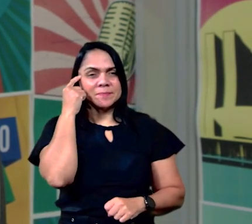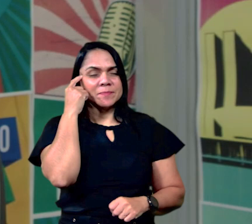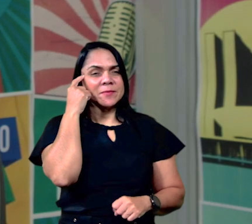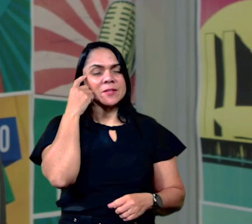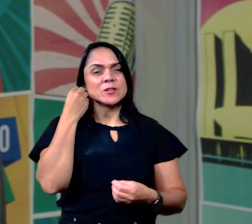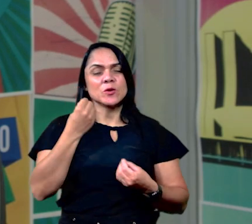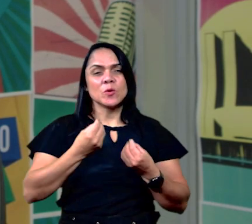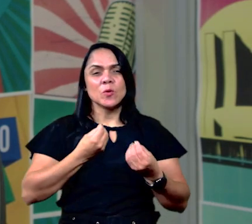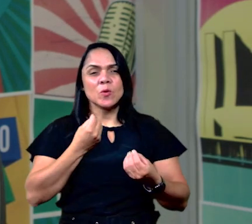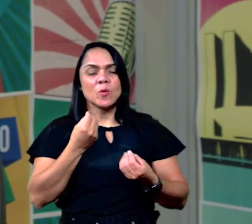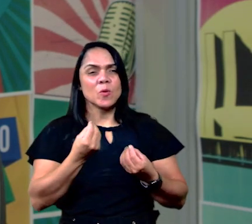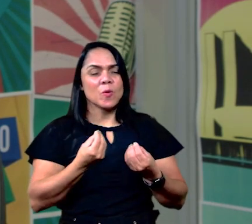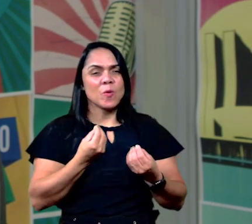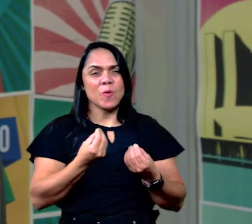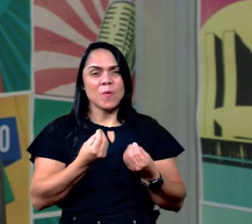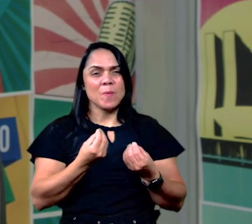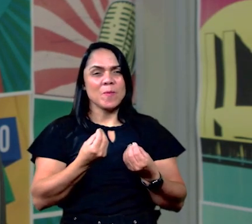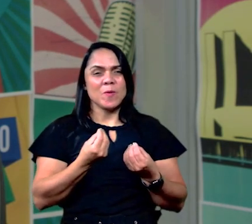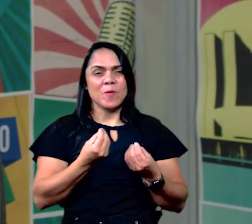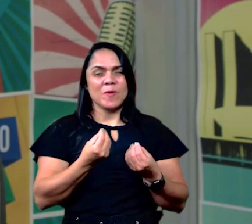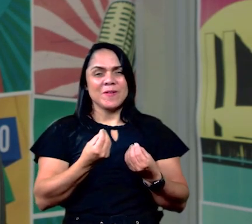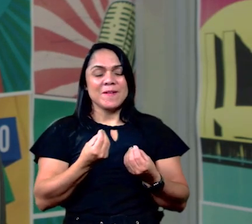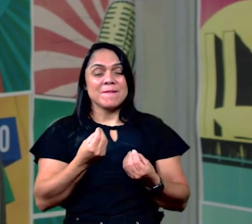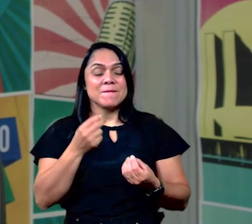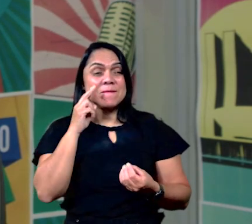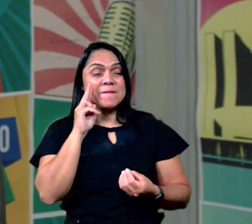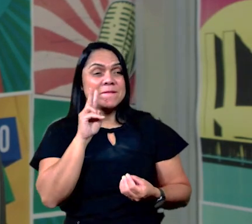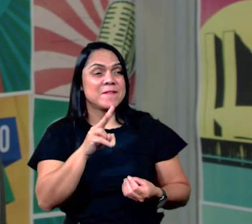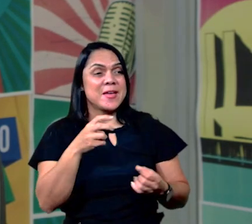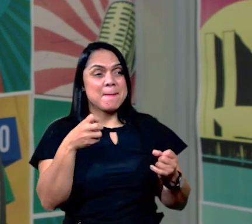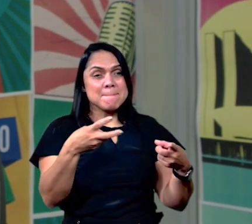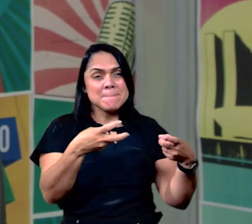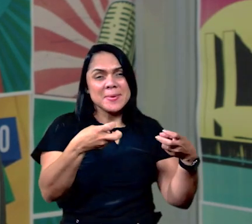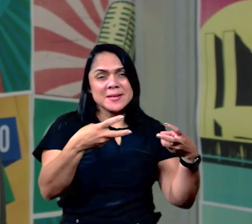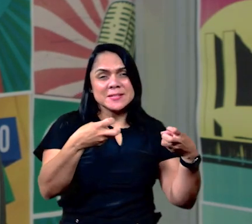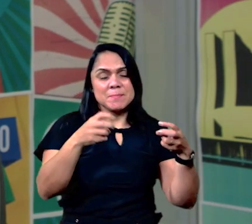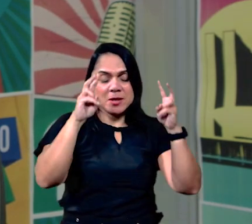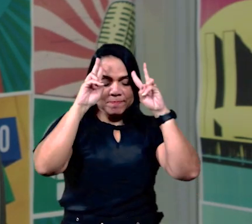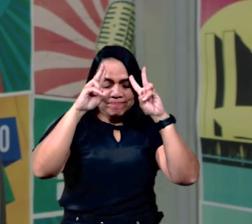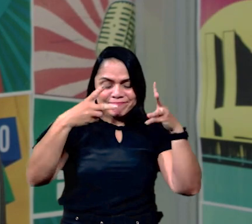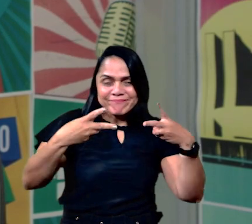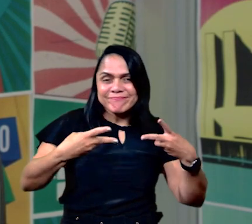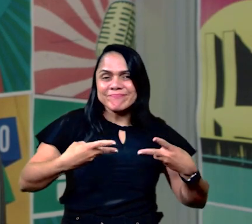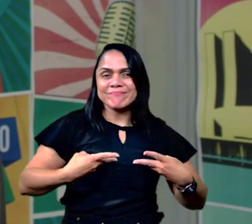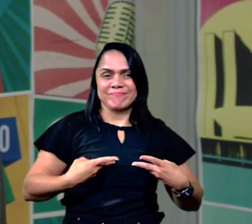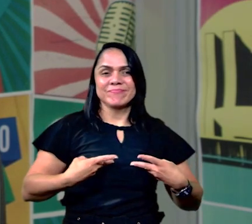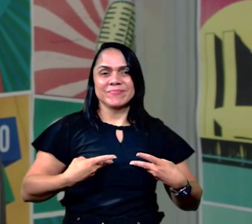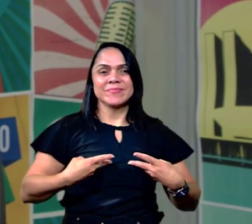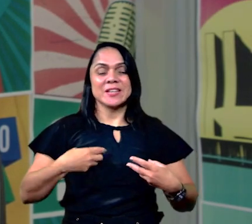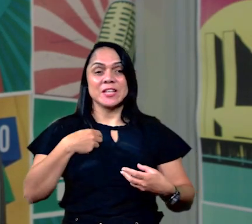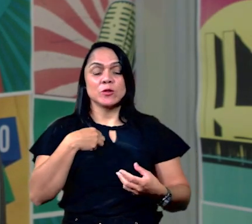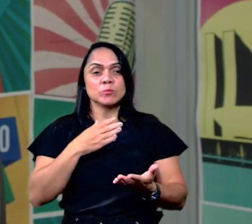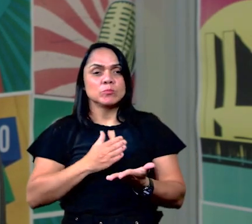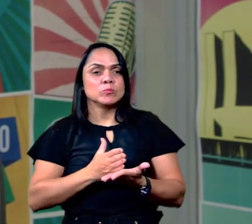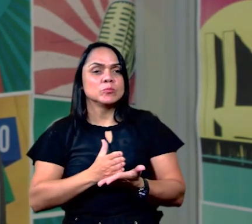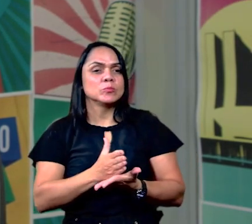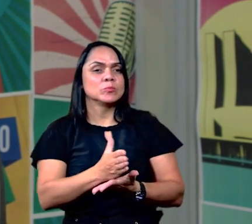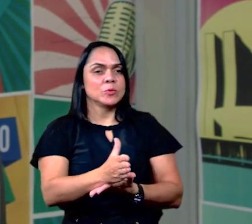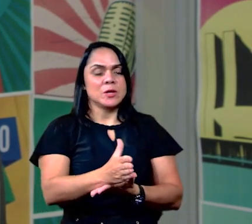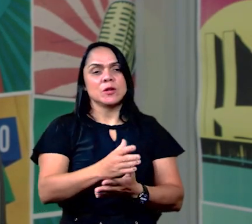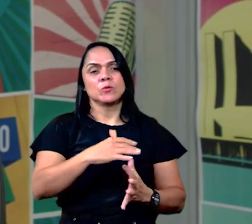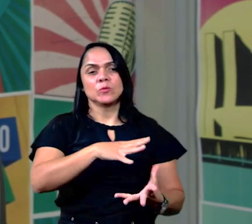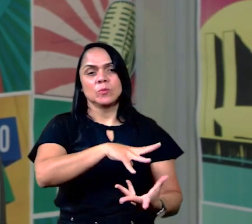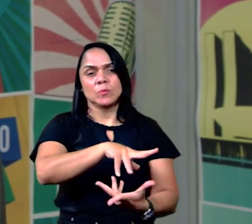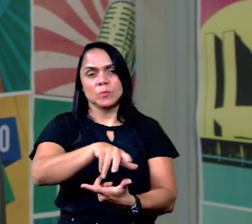é, de sair desse etnocentrismo, que é aquilo que faz a gente olhar só para nós mesmas e colocar a gente como espelho do mundo. Então, eu